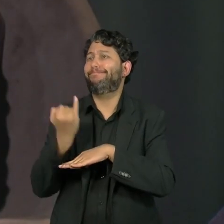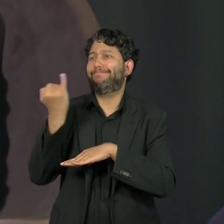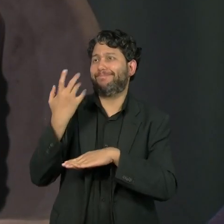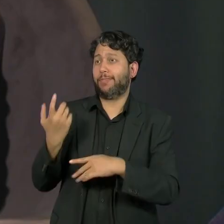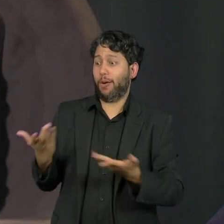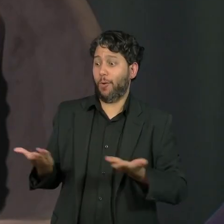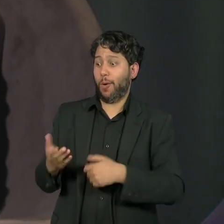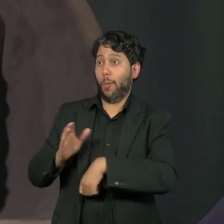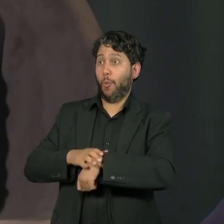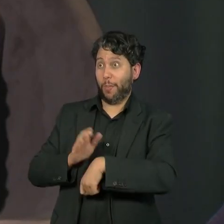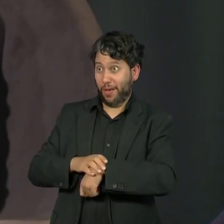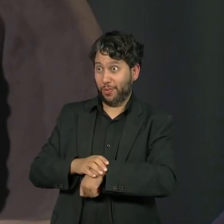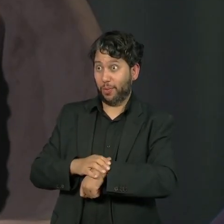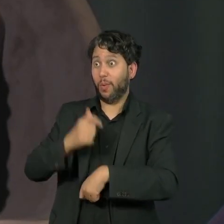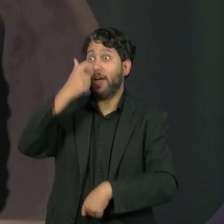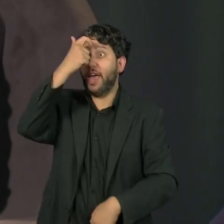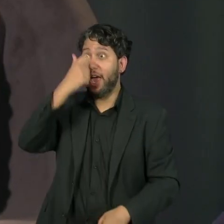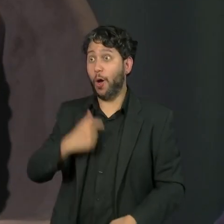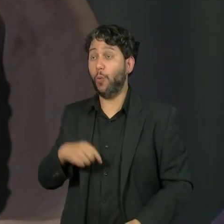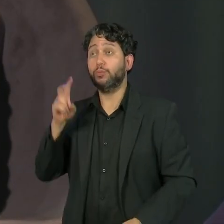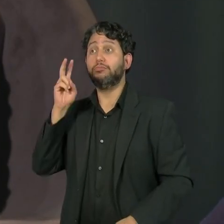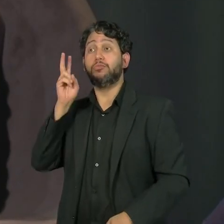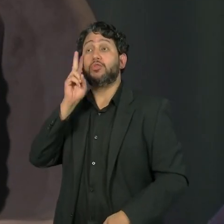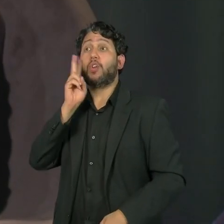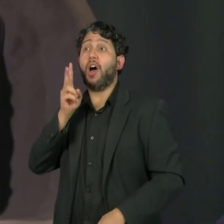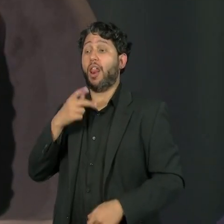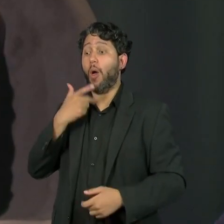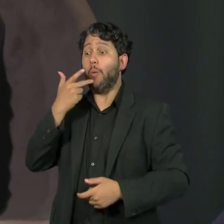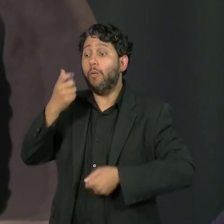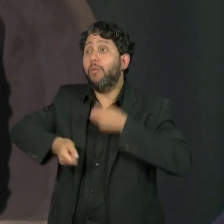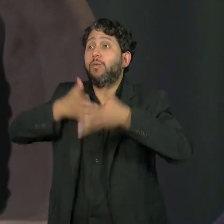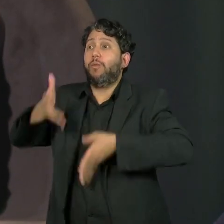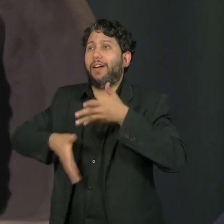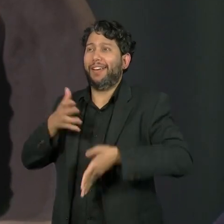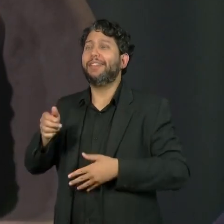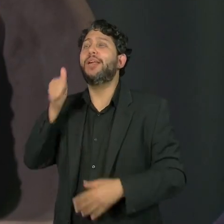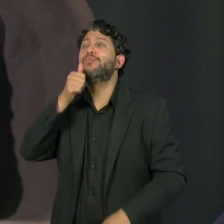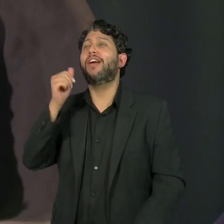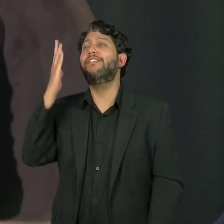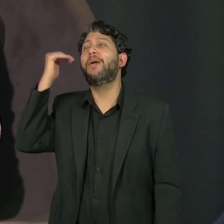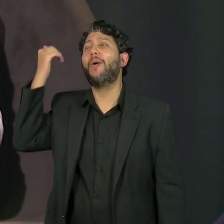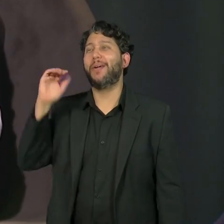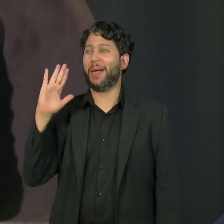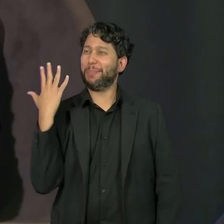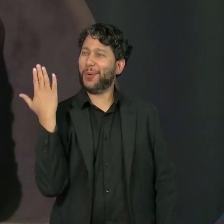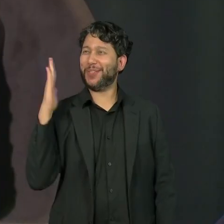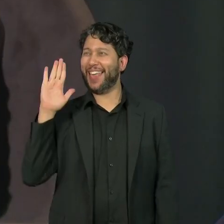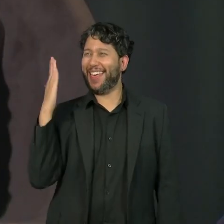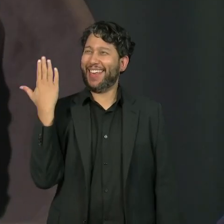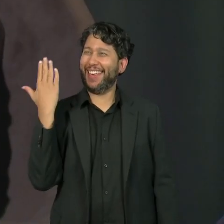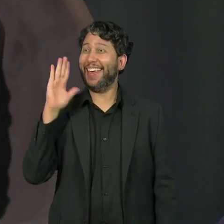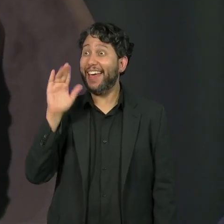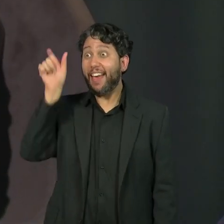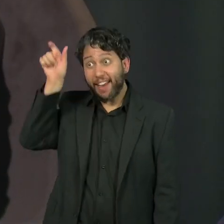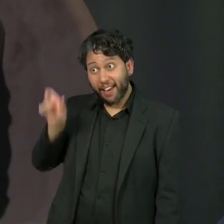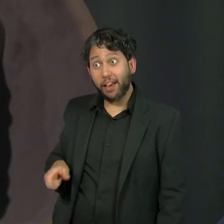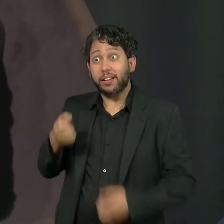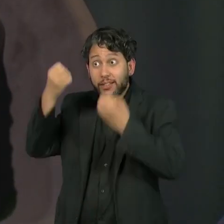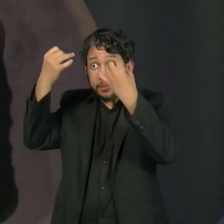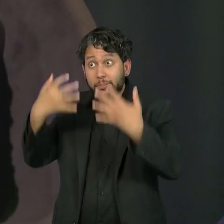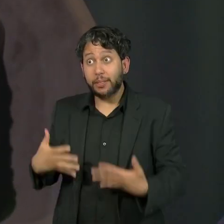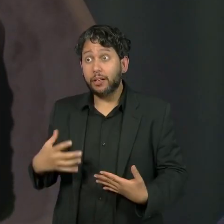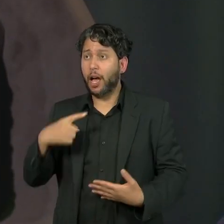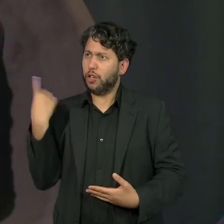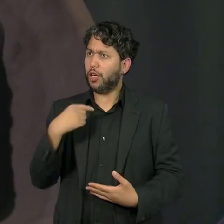que a gente pode ser dono das nossas narrativas. Tem até uma fala da Beyoncé sobre isso, né? Que a gente precisa contar nossas próprias histórias, que os negros precisam